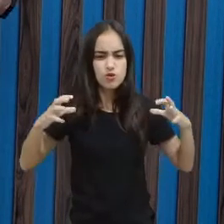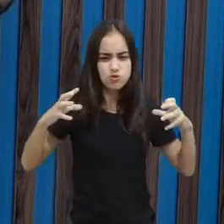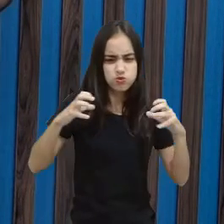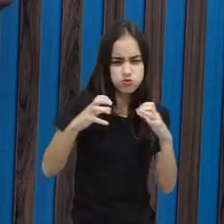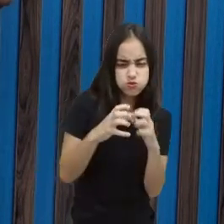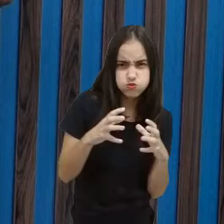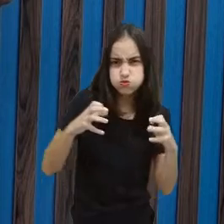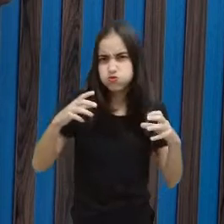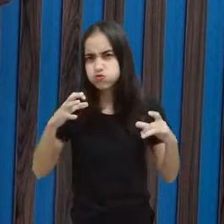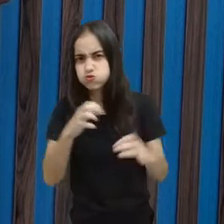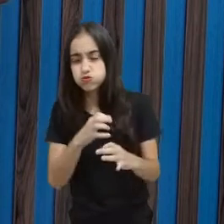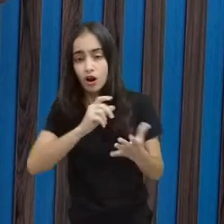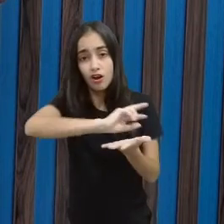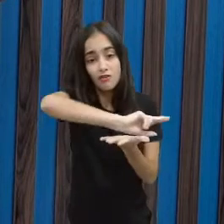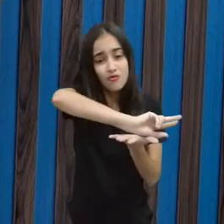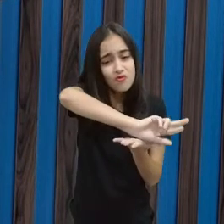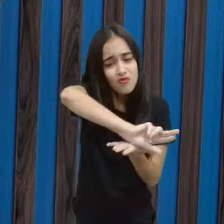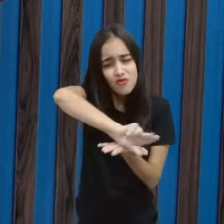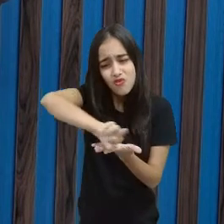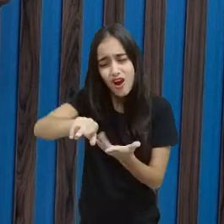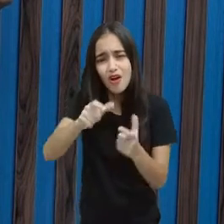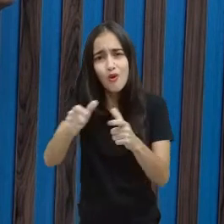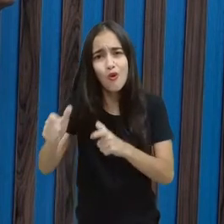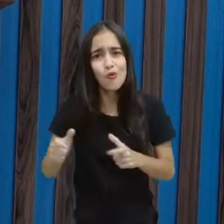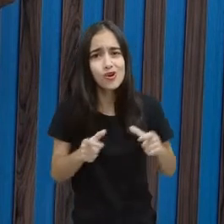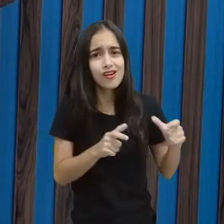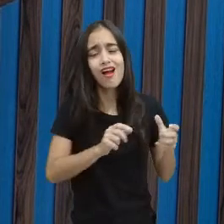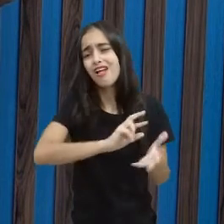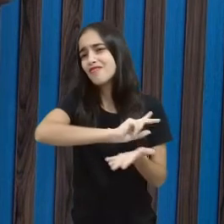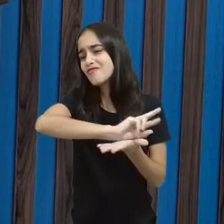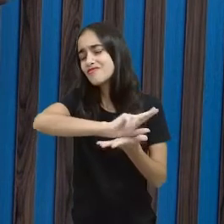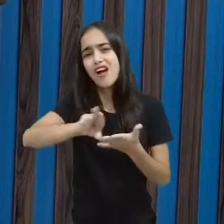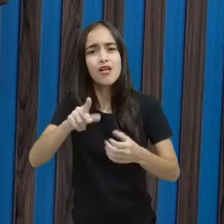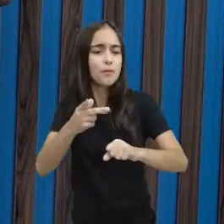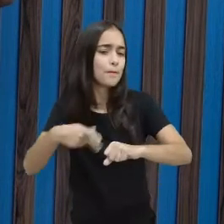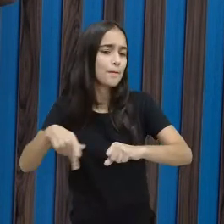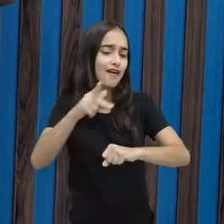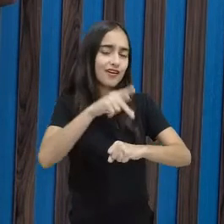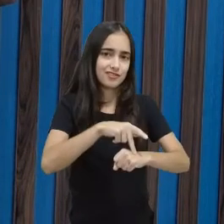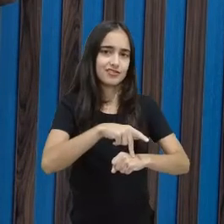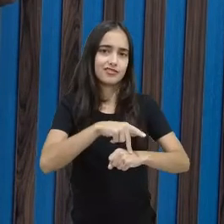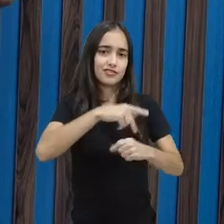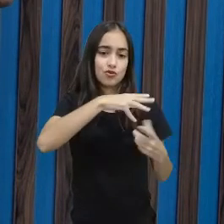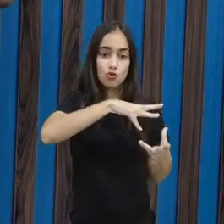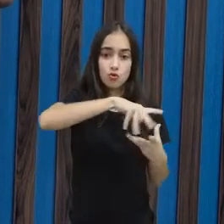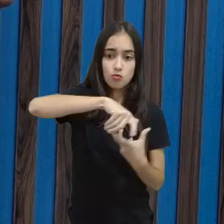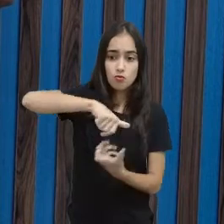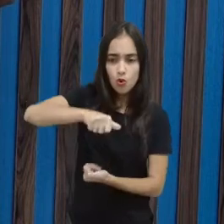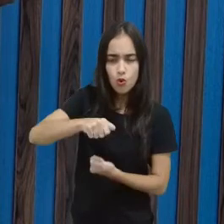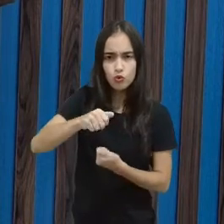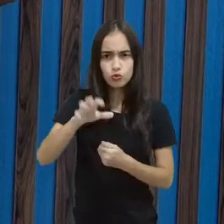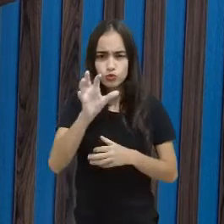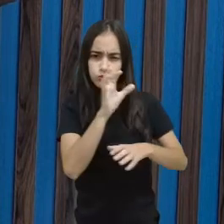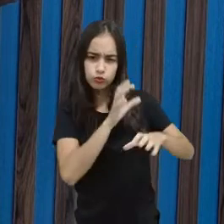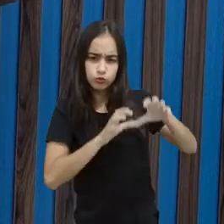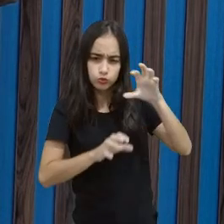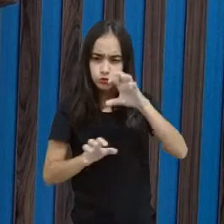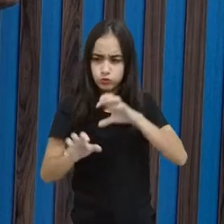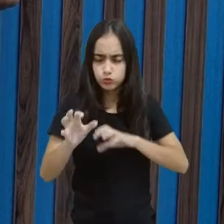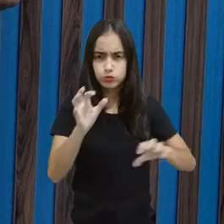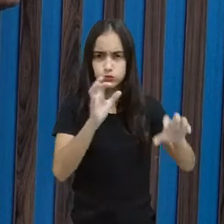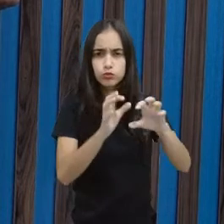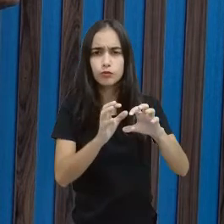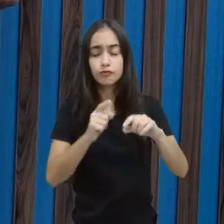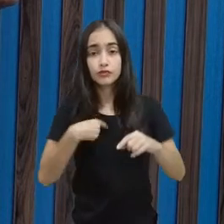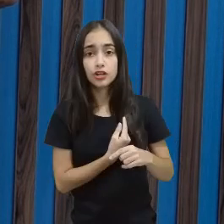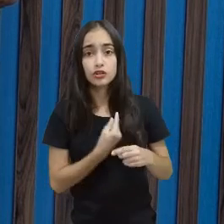entre nações, né, nações orientais, ocidentais, né, em várias frentes. E a gente vai